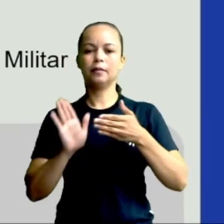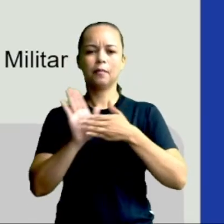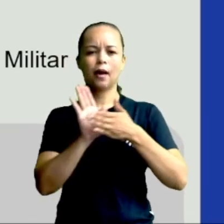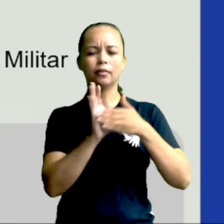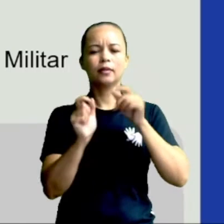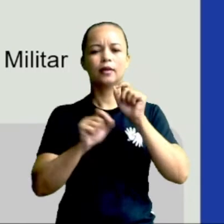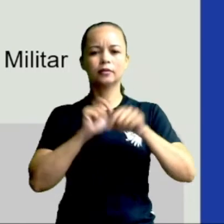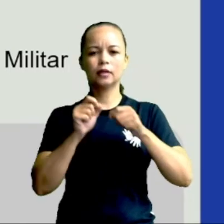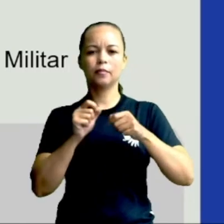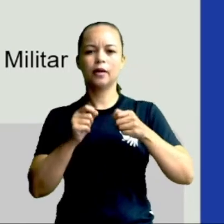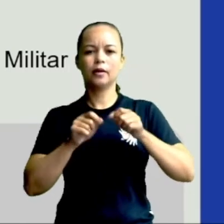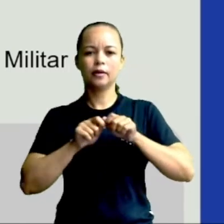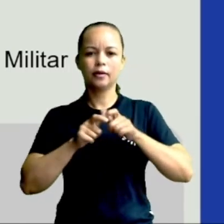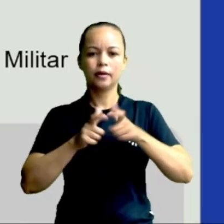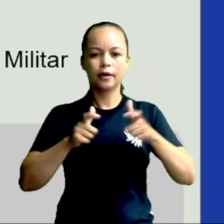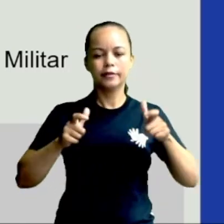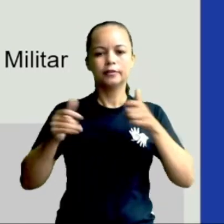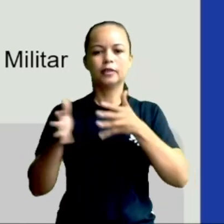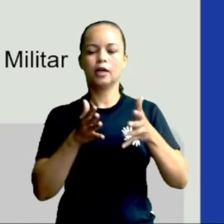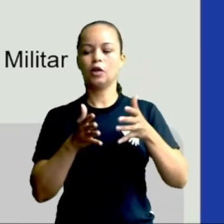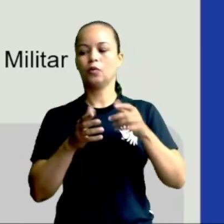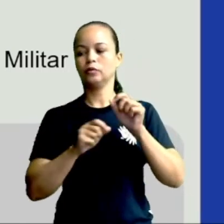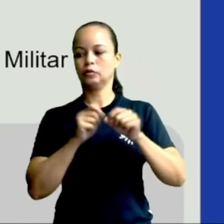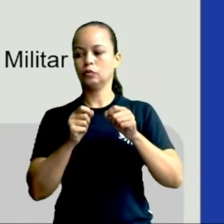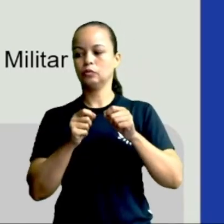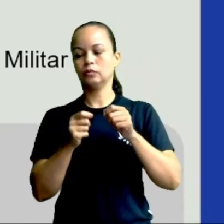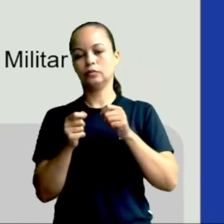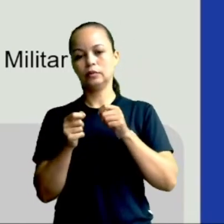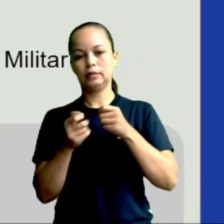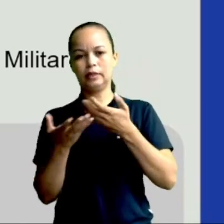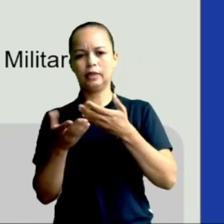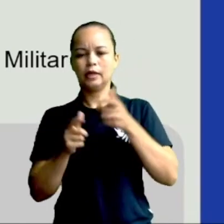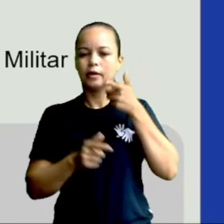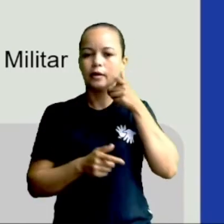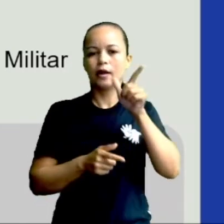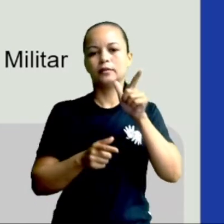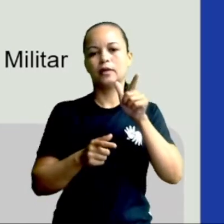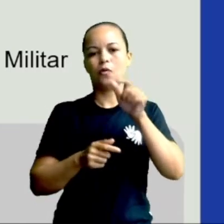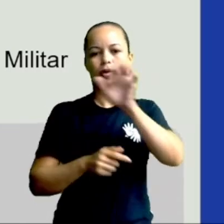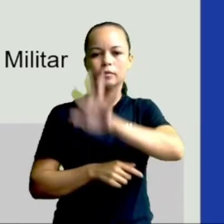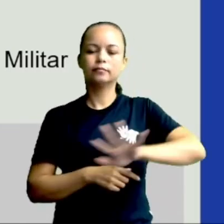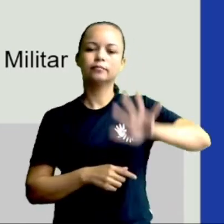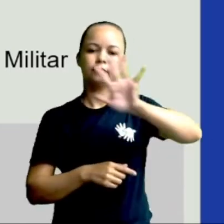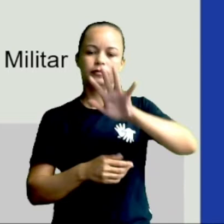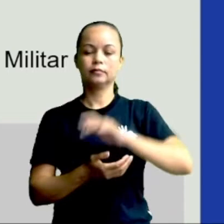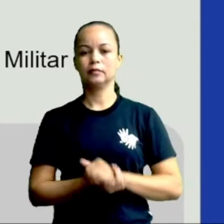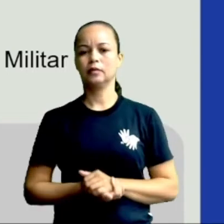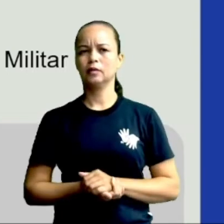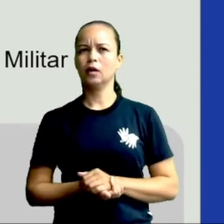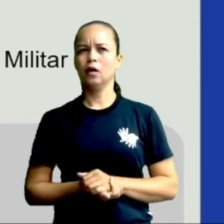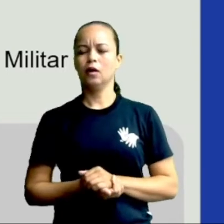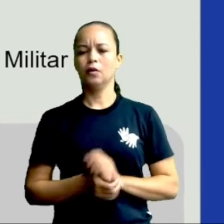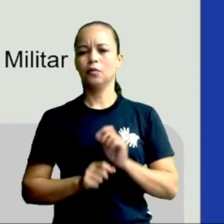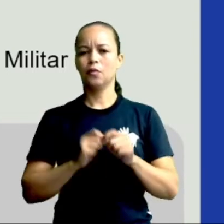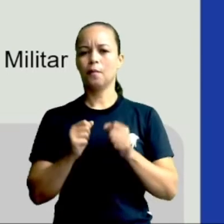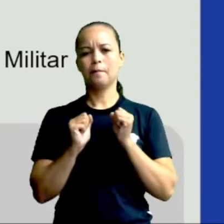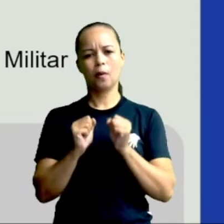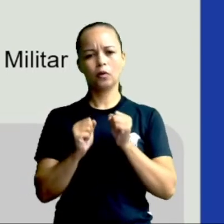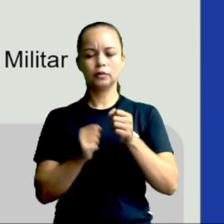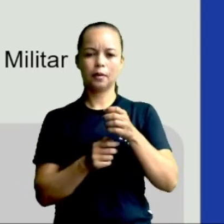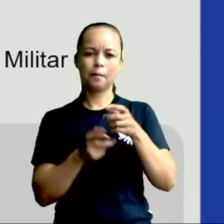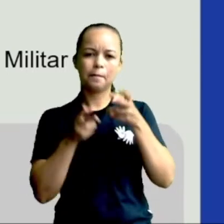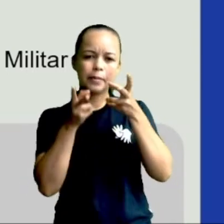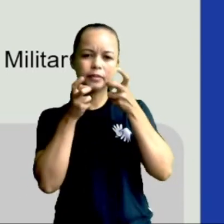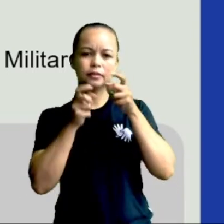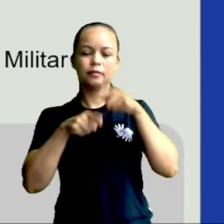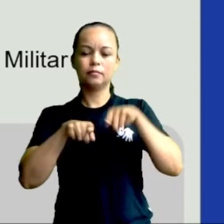de maneira considerável e surgiram partidos de grande alcance nacional. Outra coisa que a gente pode perceber também